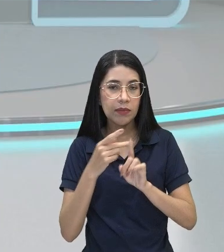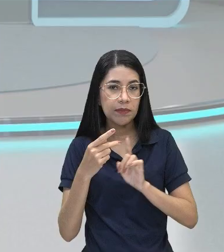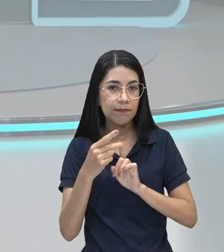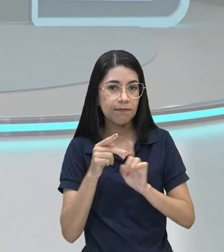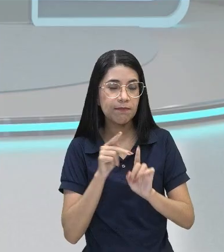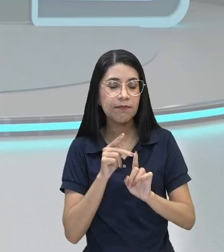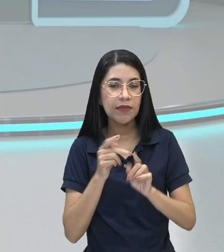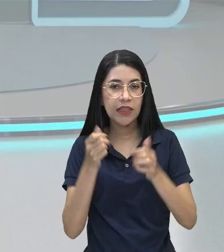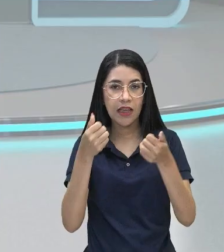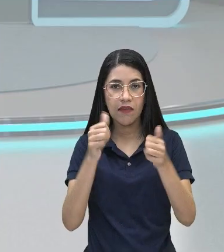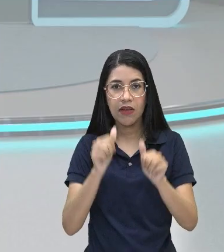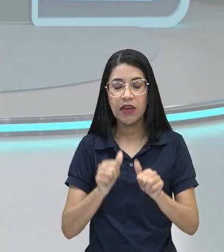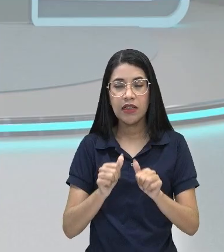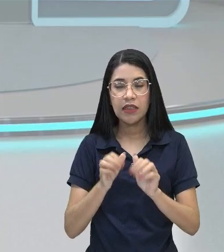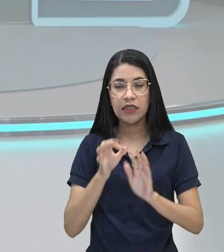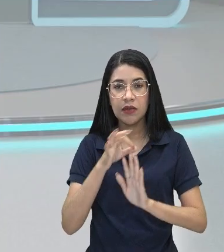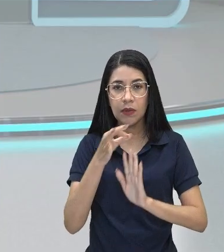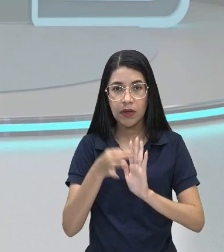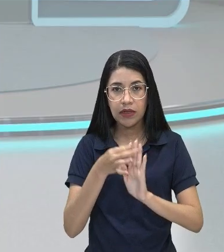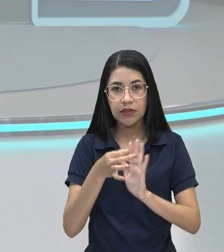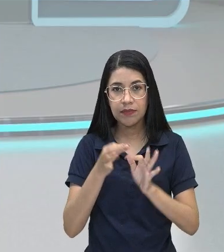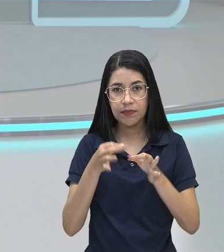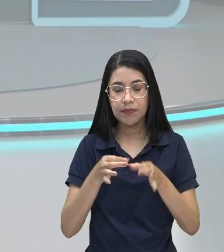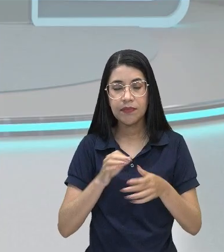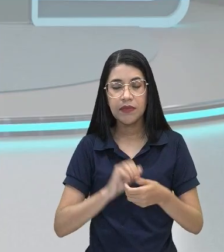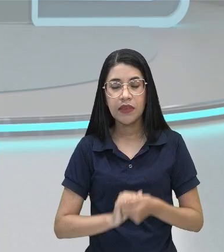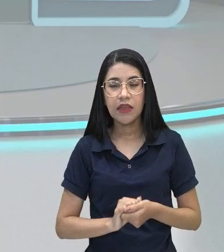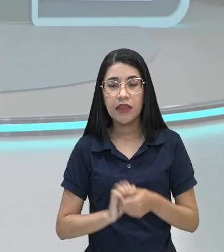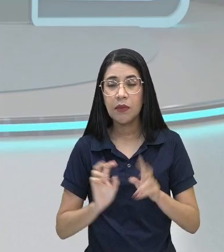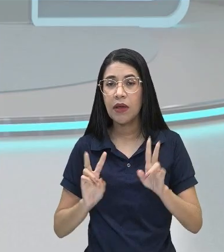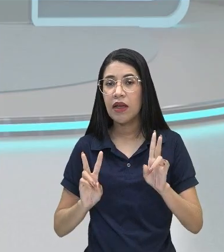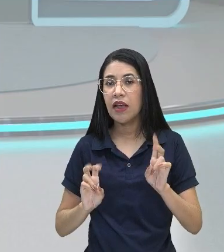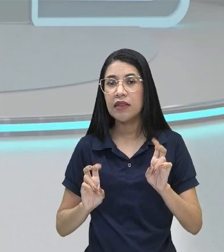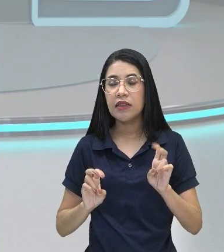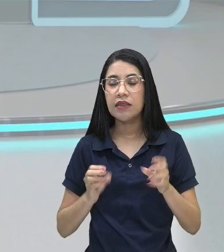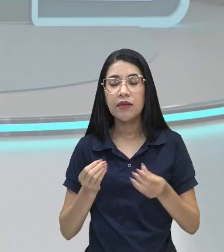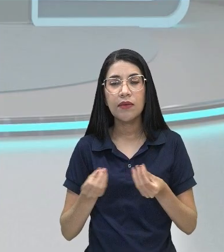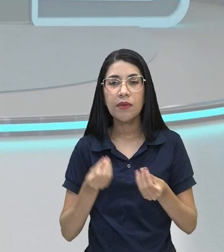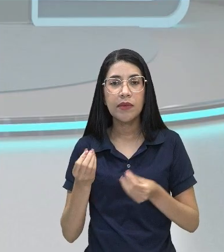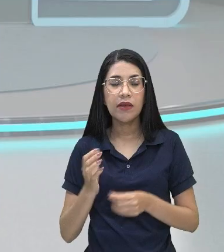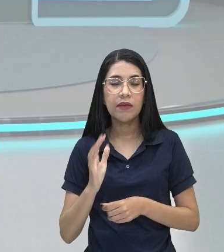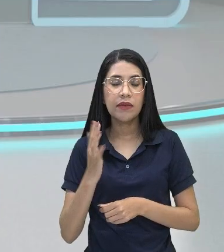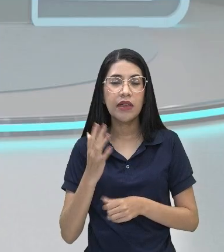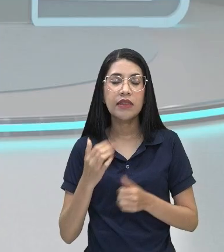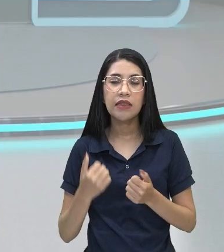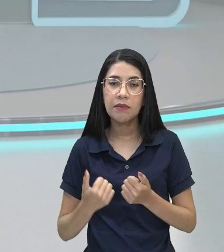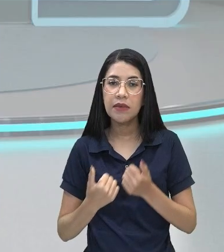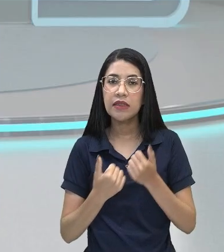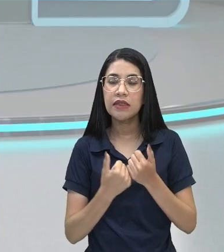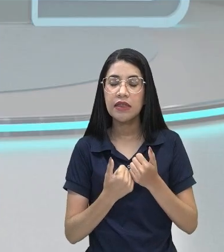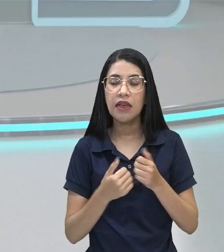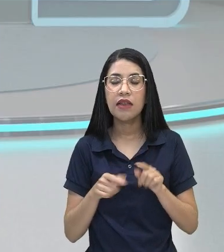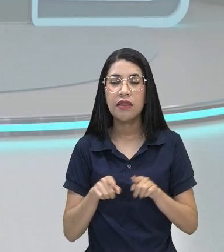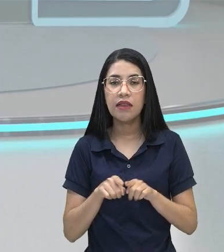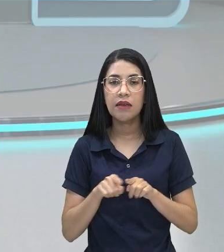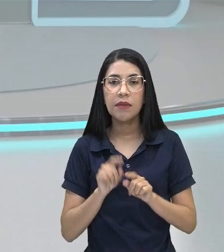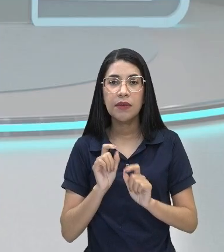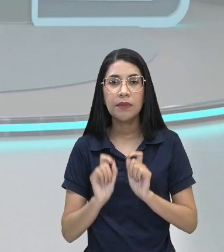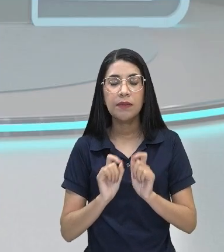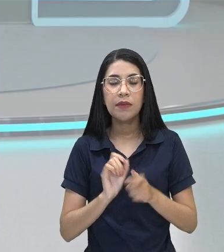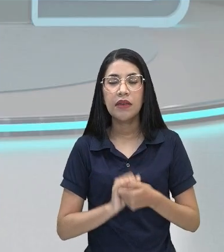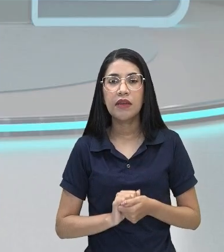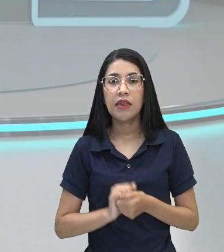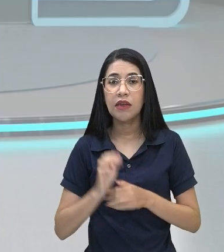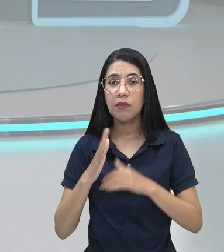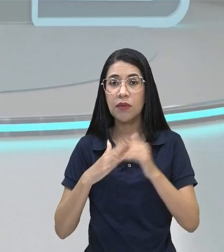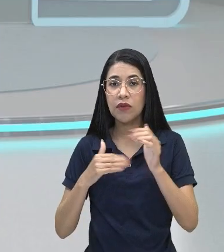a sua avaliação crítica. Essas citações estão amparadas, estão ancoradas em